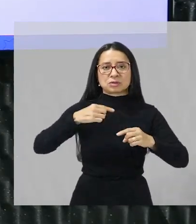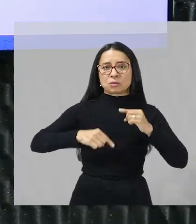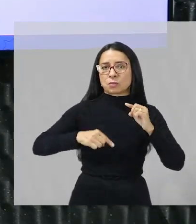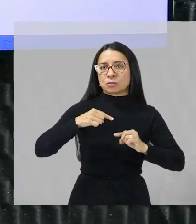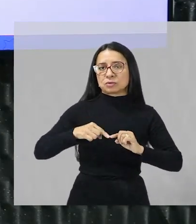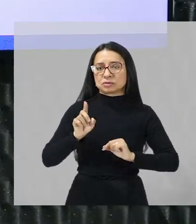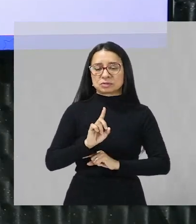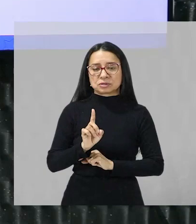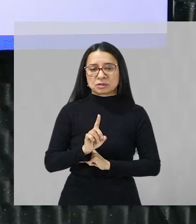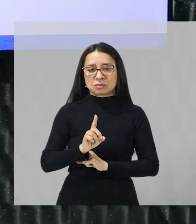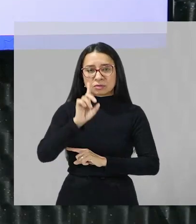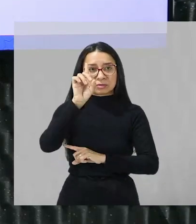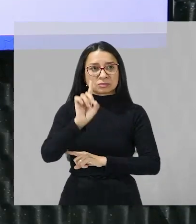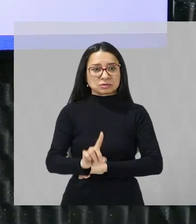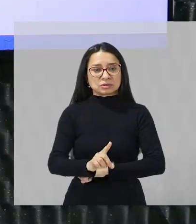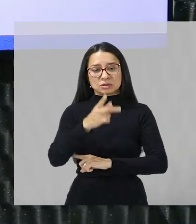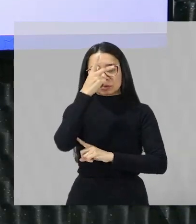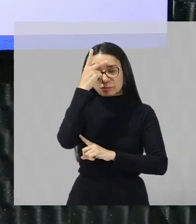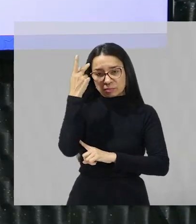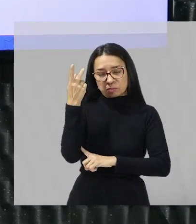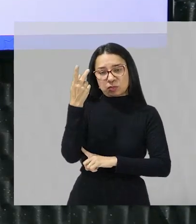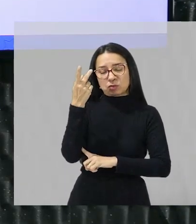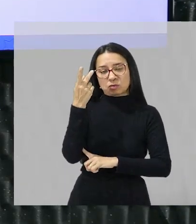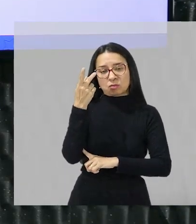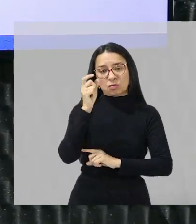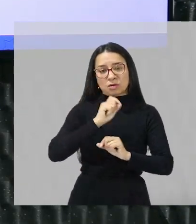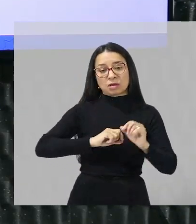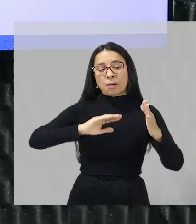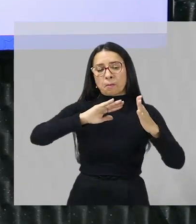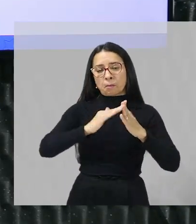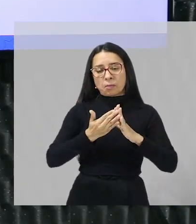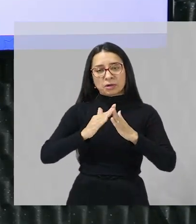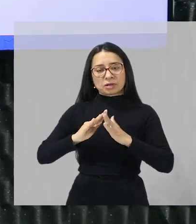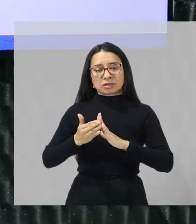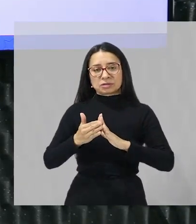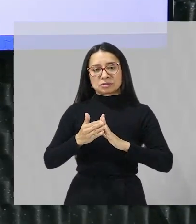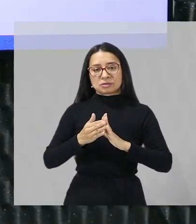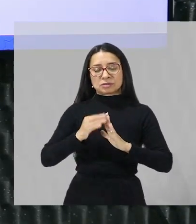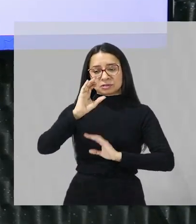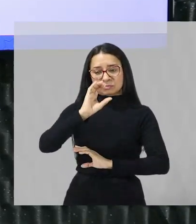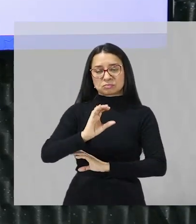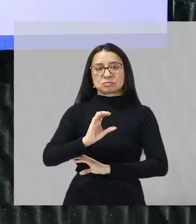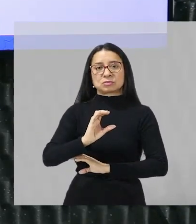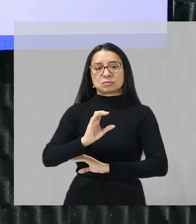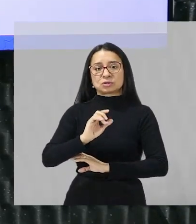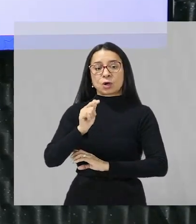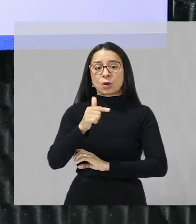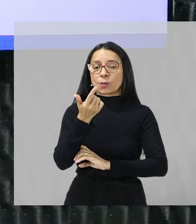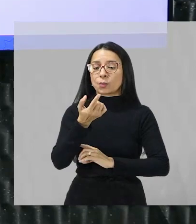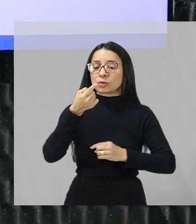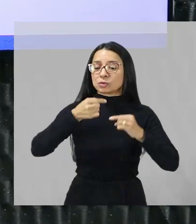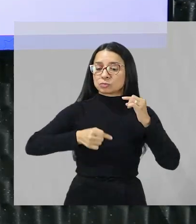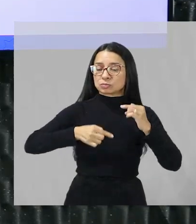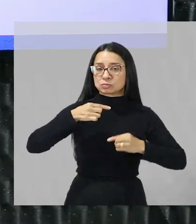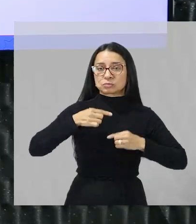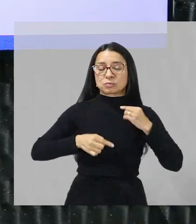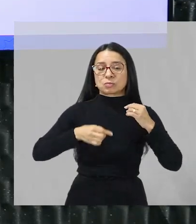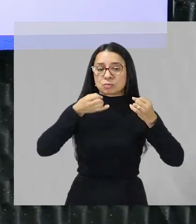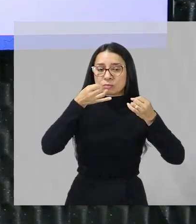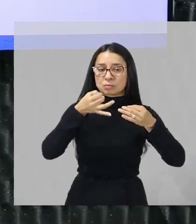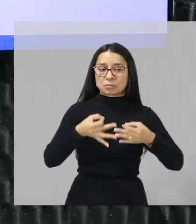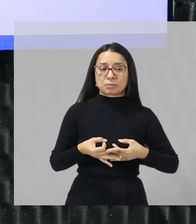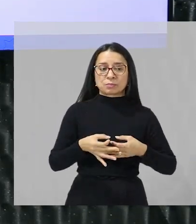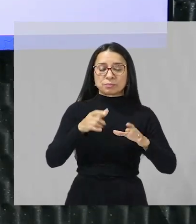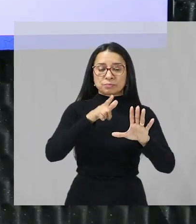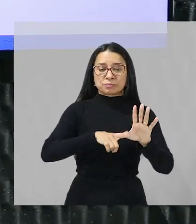política, mas é o direito do morador, é a cidadania do morador da favela. Então é uma outra discussão. Crescimento dos